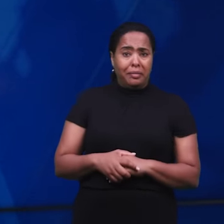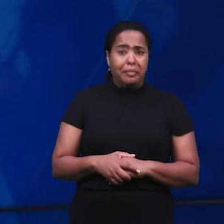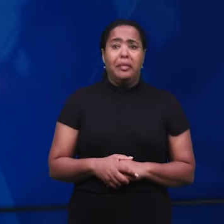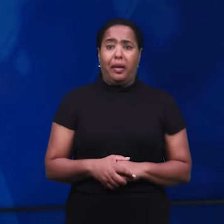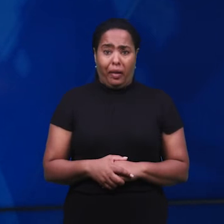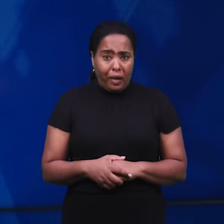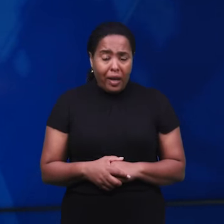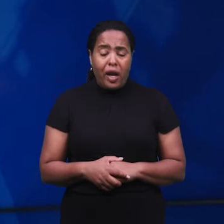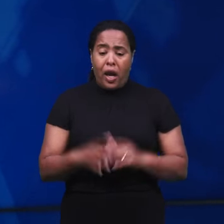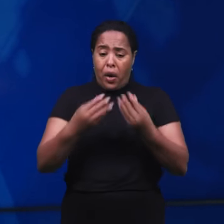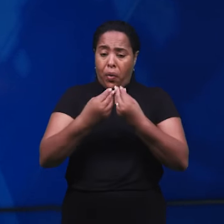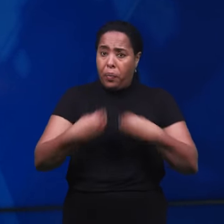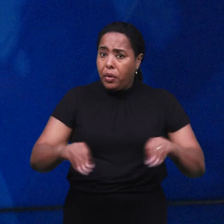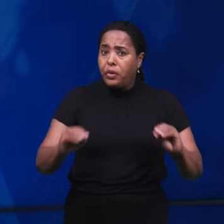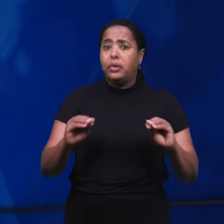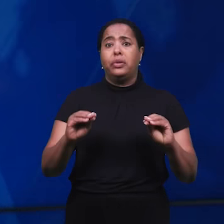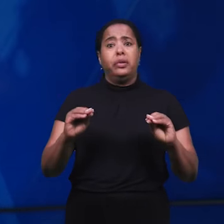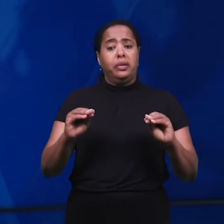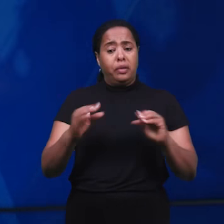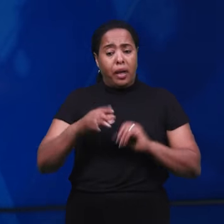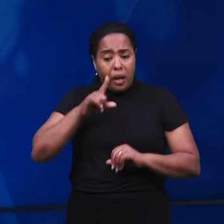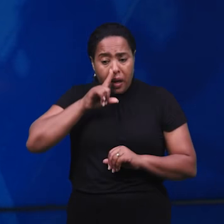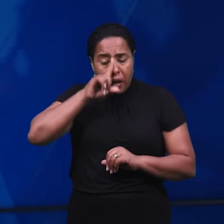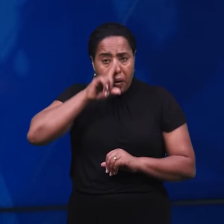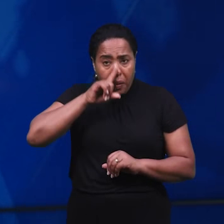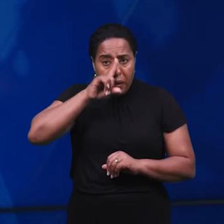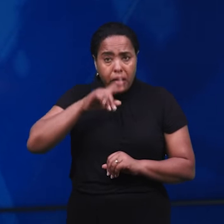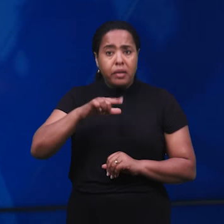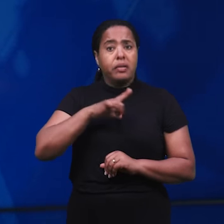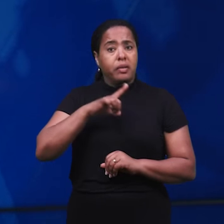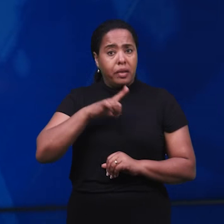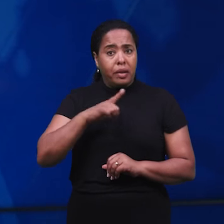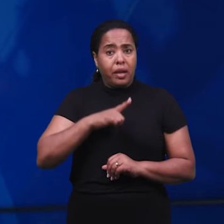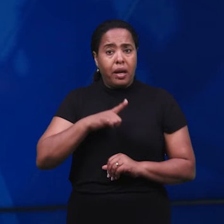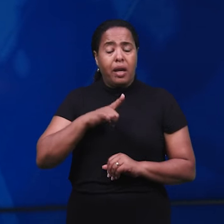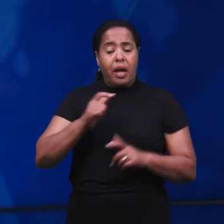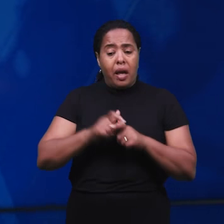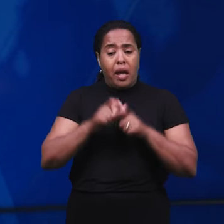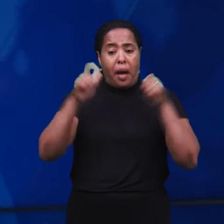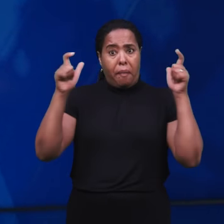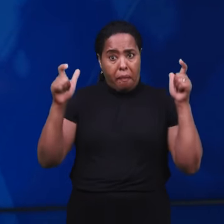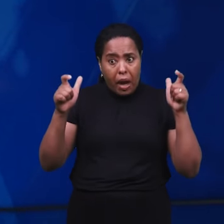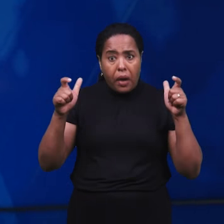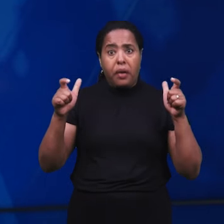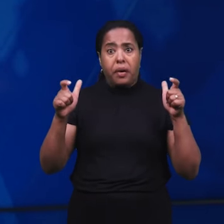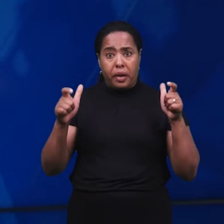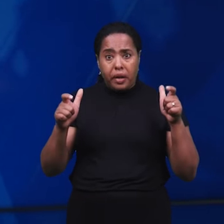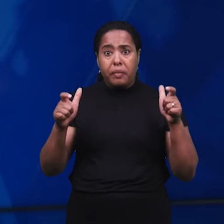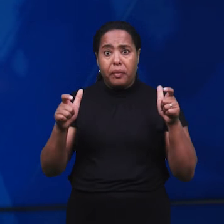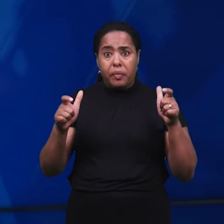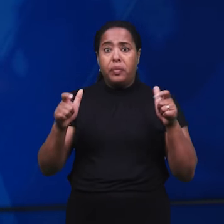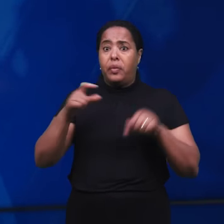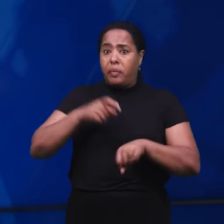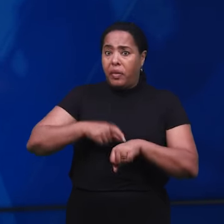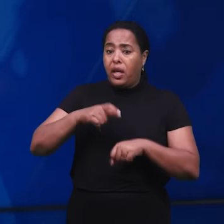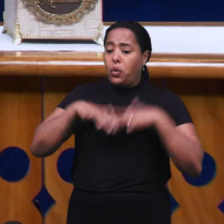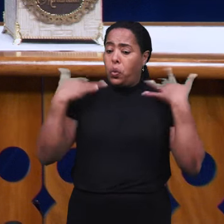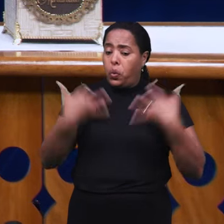aventura. É uma aventura, é um risco que muitas vezes traz muitas